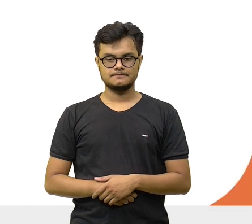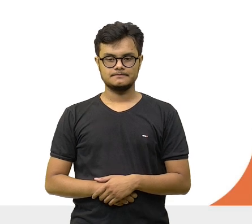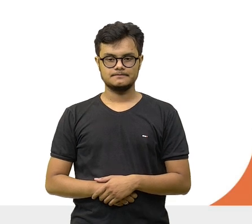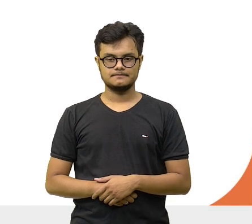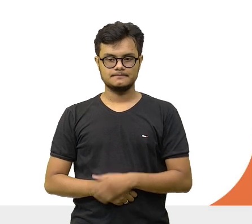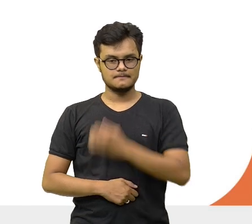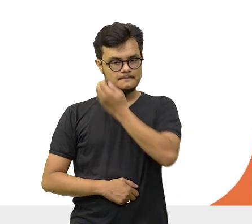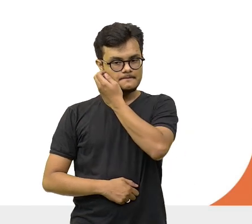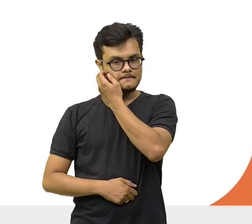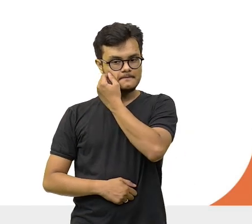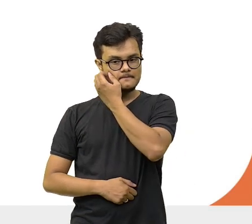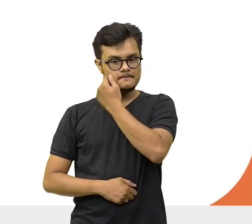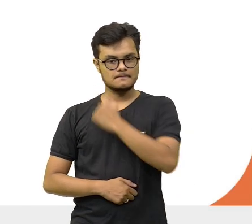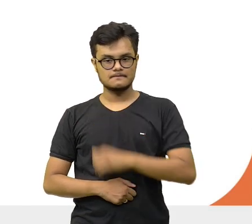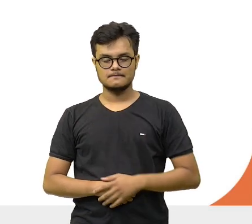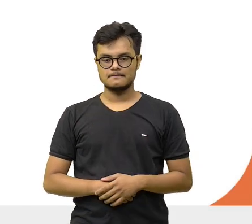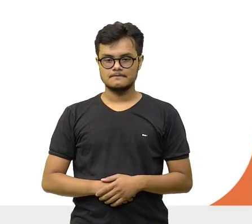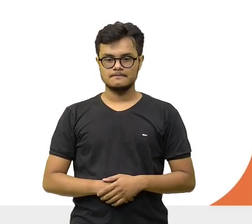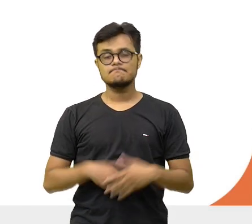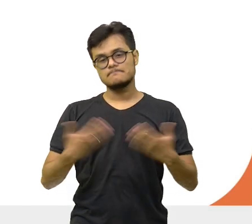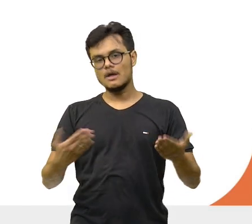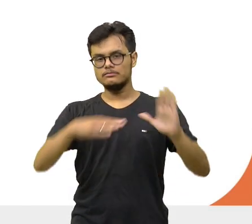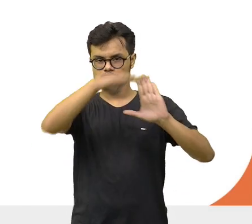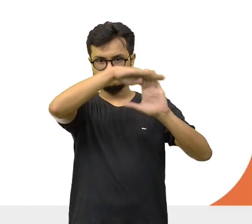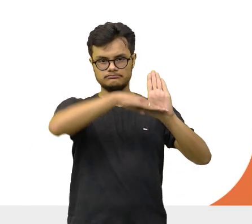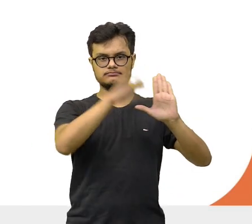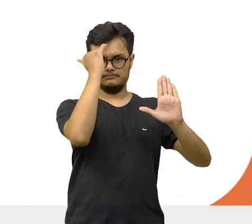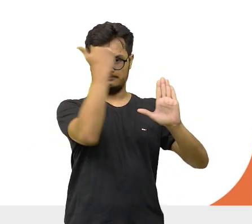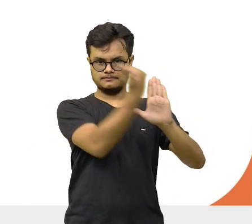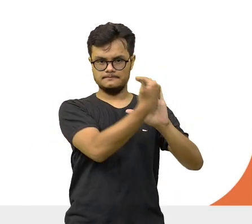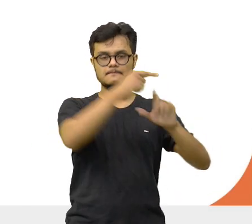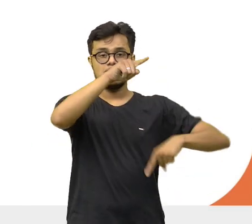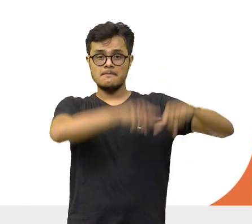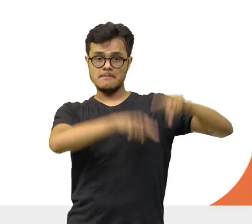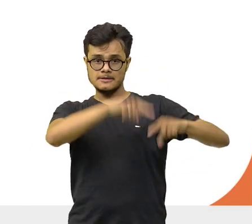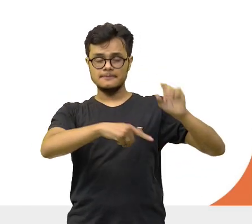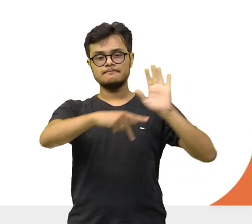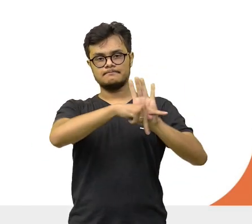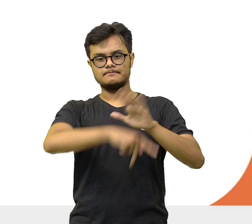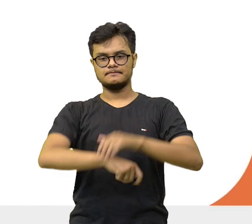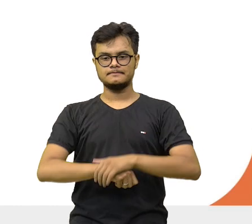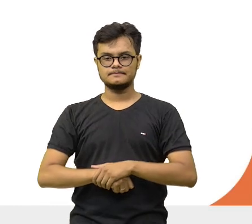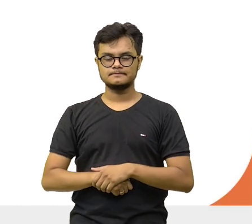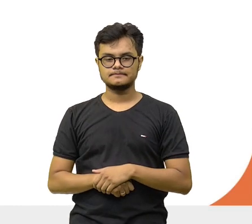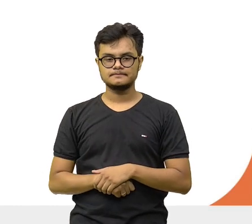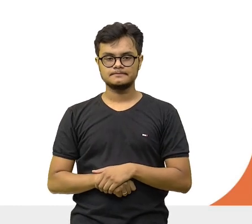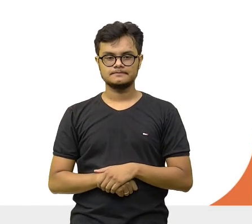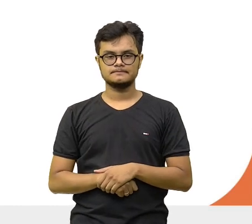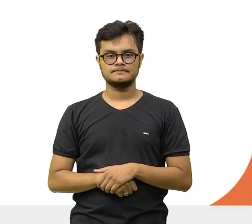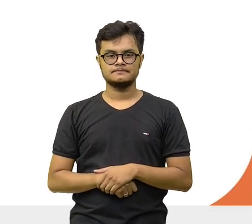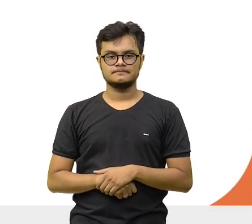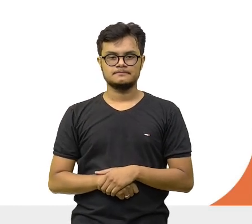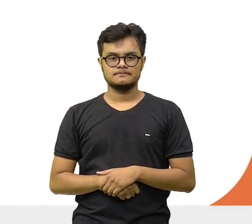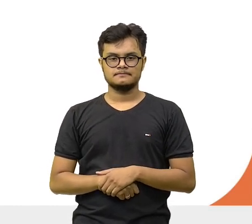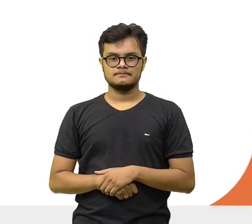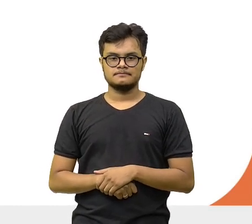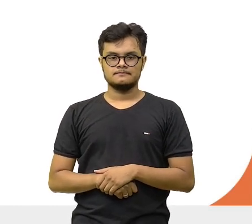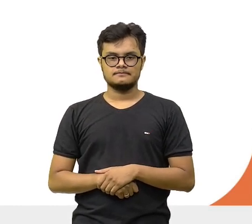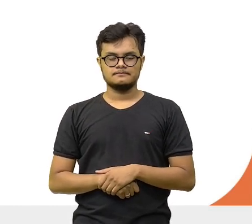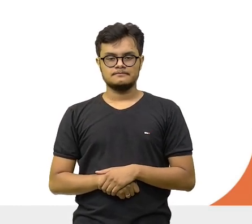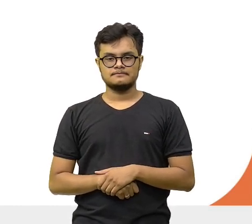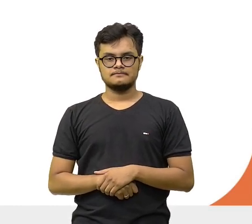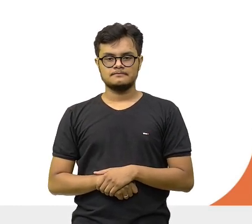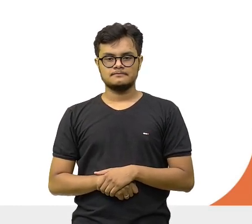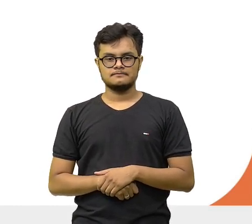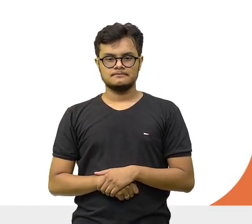E essa ordem depende de como o material está ali naquela tabelinha. Outro processo de